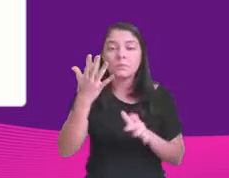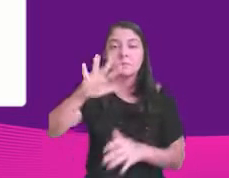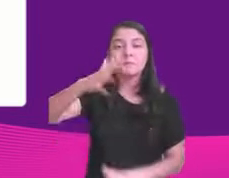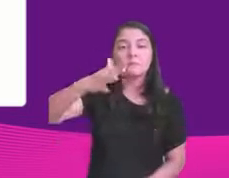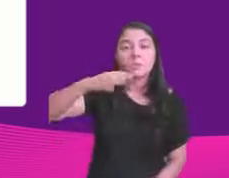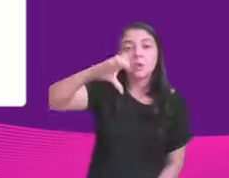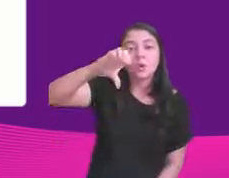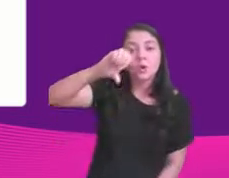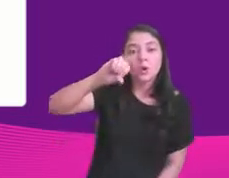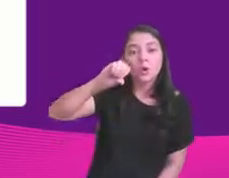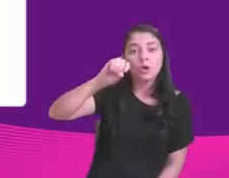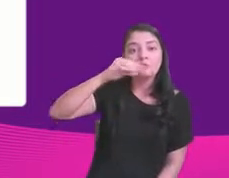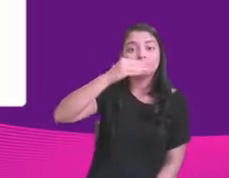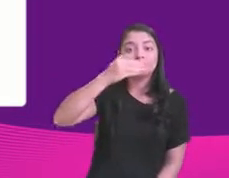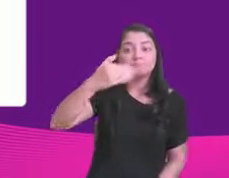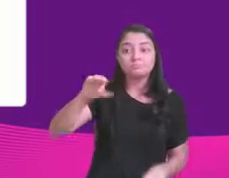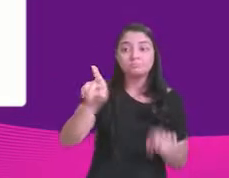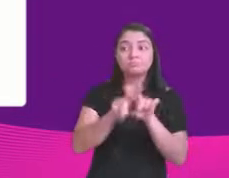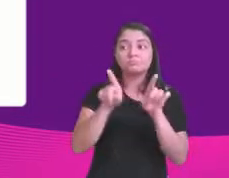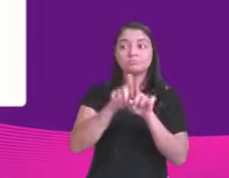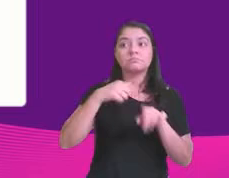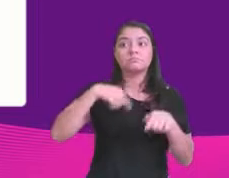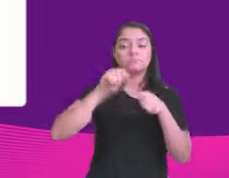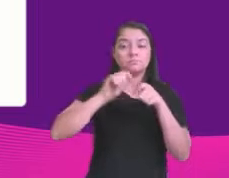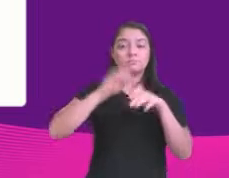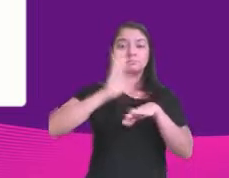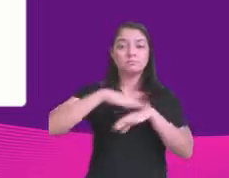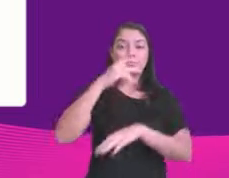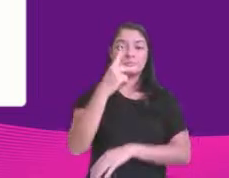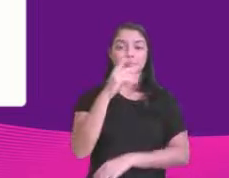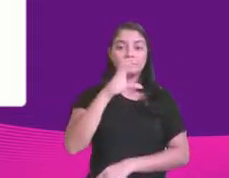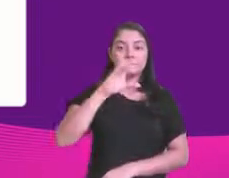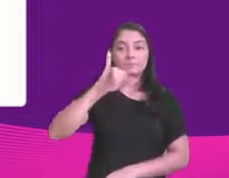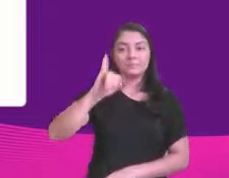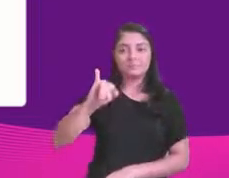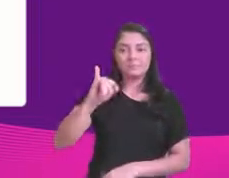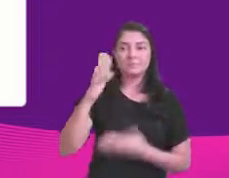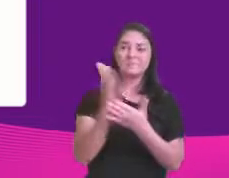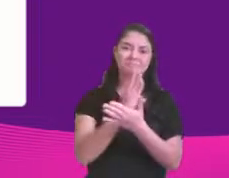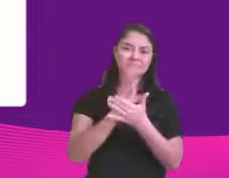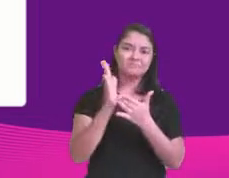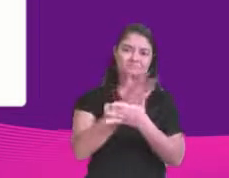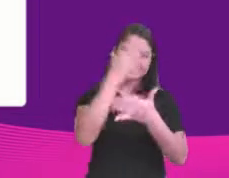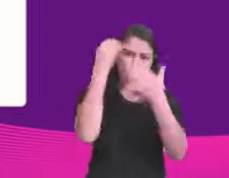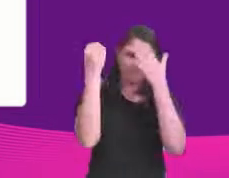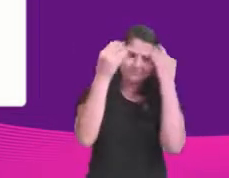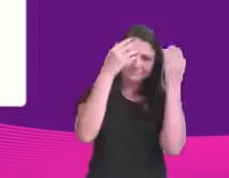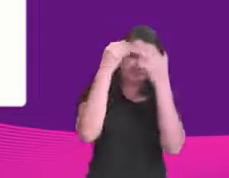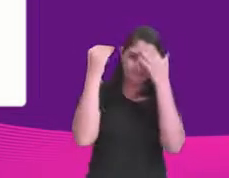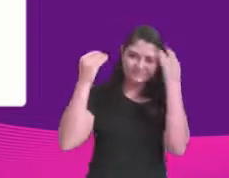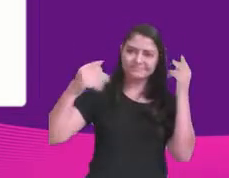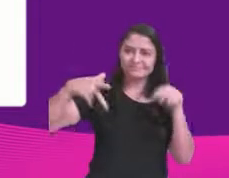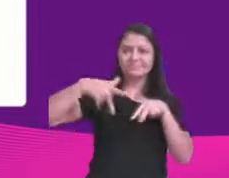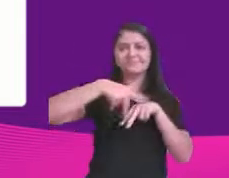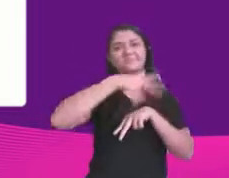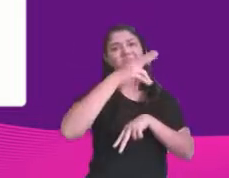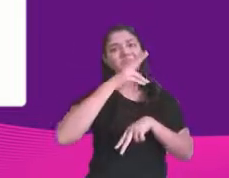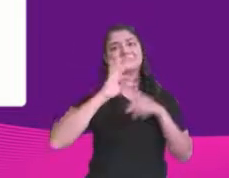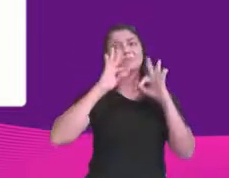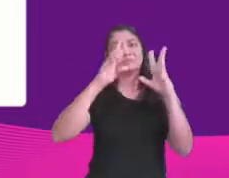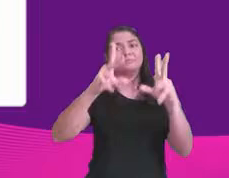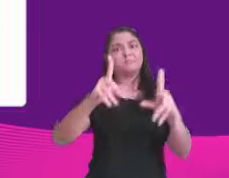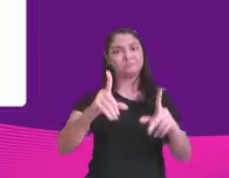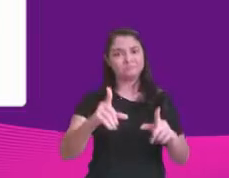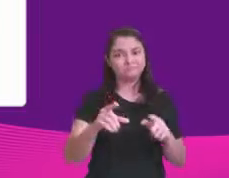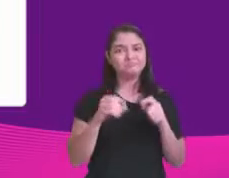gente fez o PCI, então o PCI ele é anotado, porque senão a gente acaba esquecendo, é muita coisa durante a cirurgia, e todas as peças cirúrgicas são colocadas e